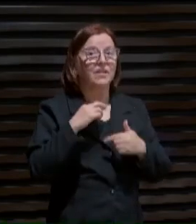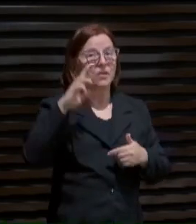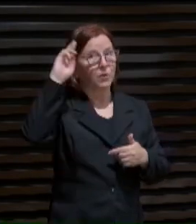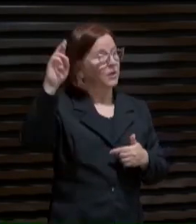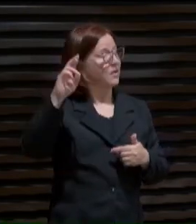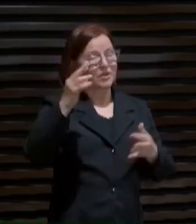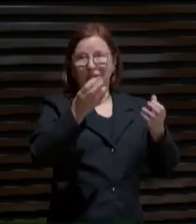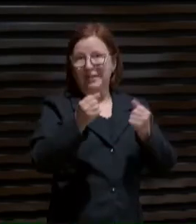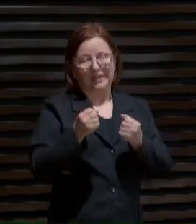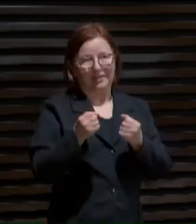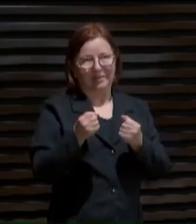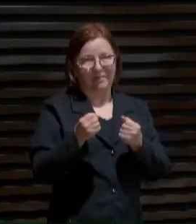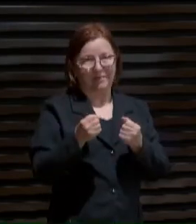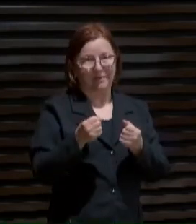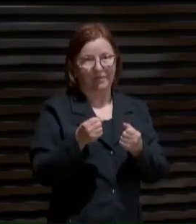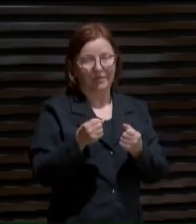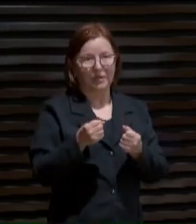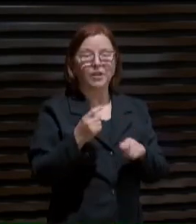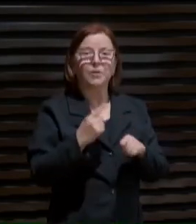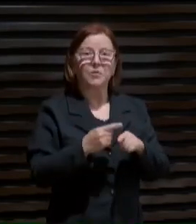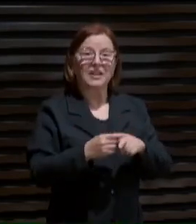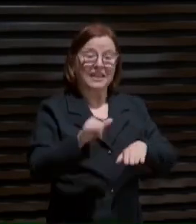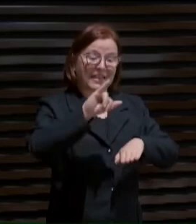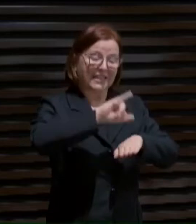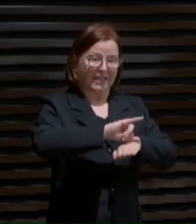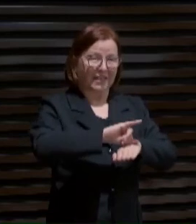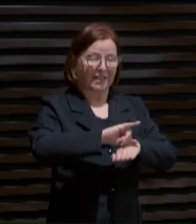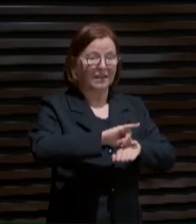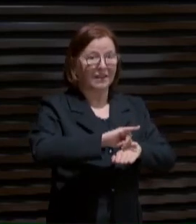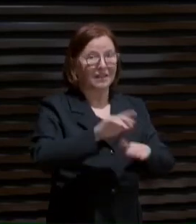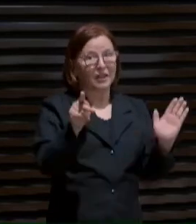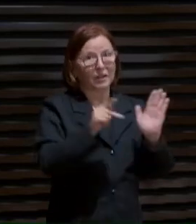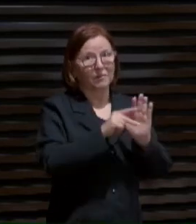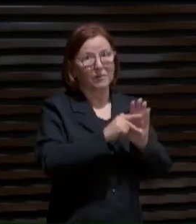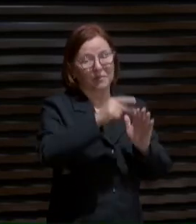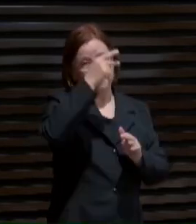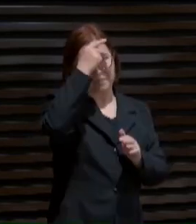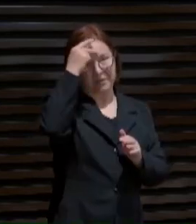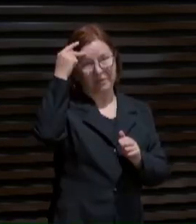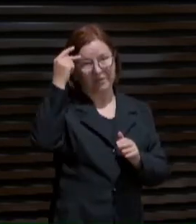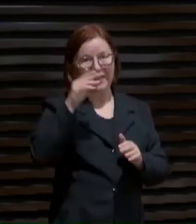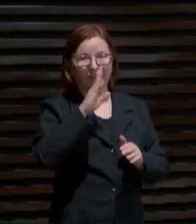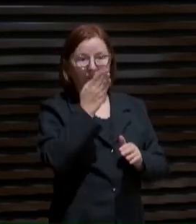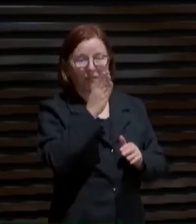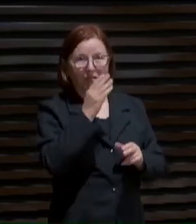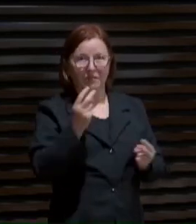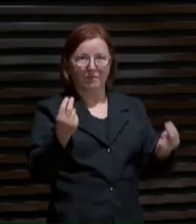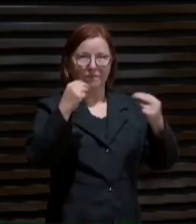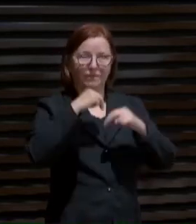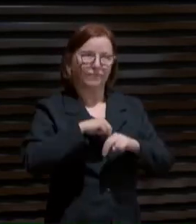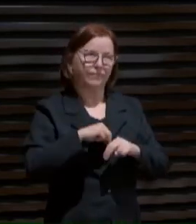centrado no próprio homem é uma falsa humildade é uma falta uma falsa é